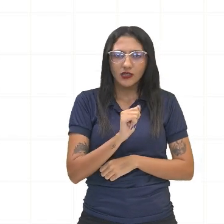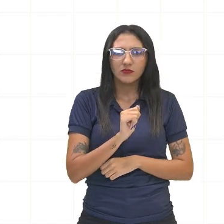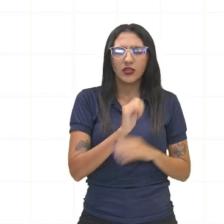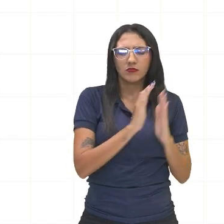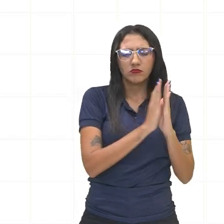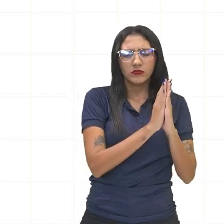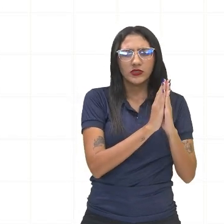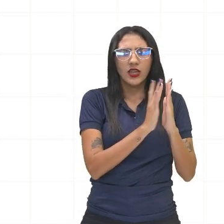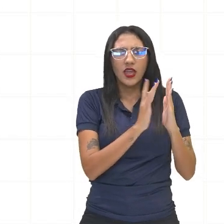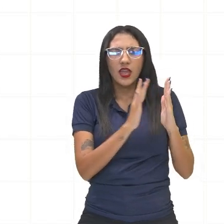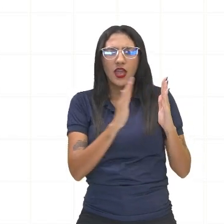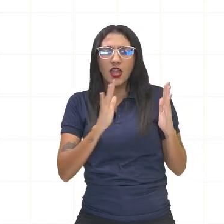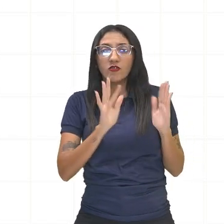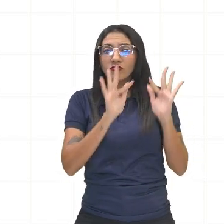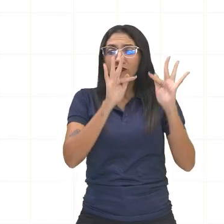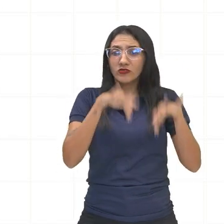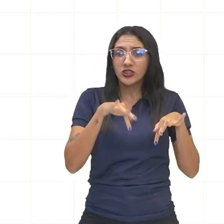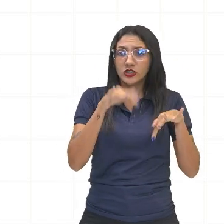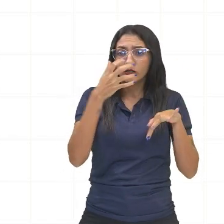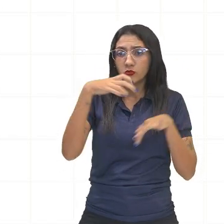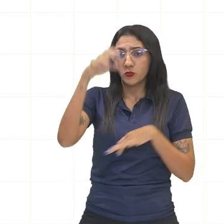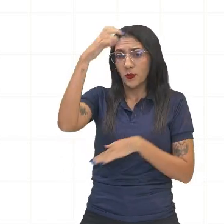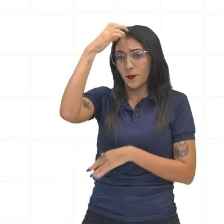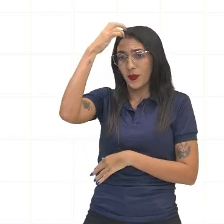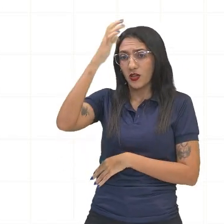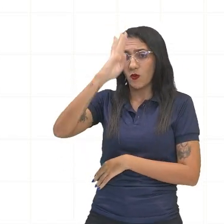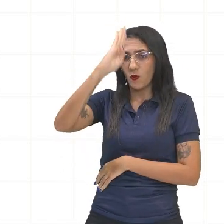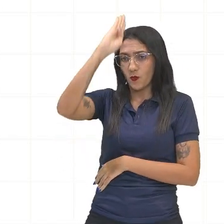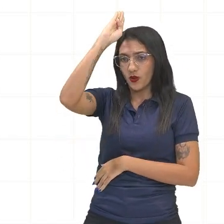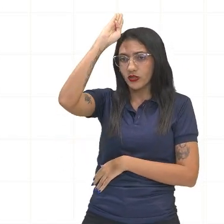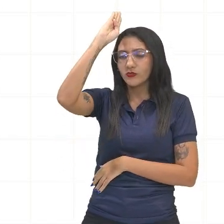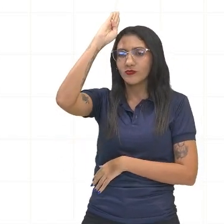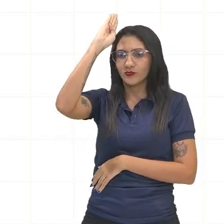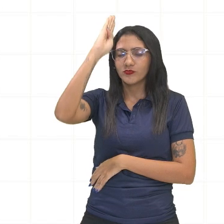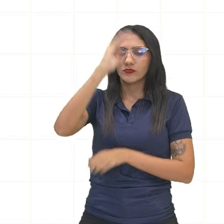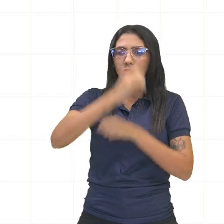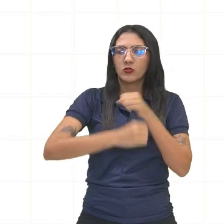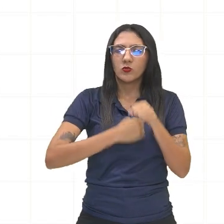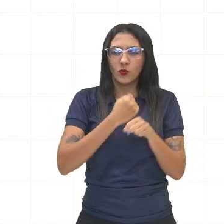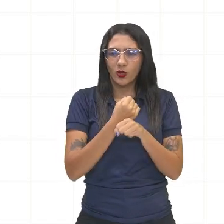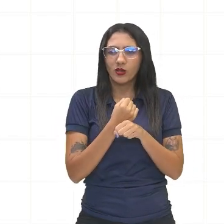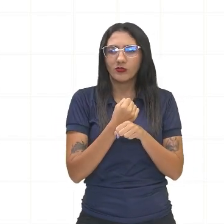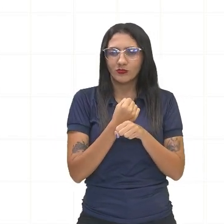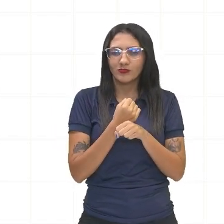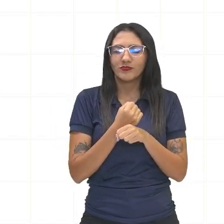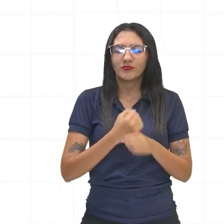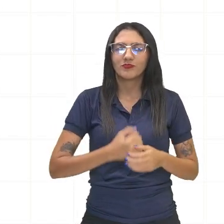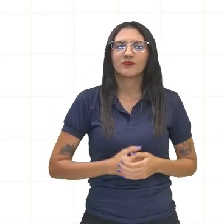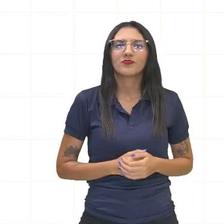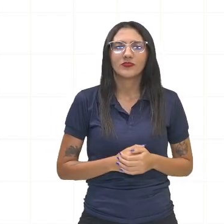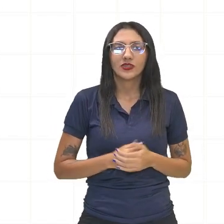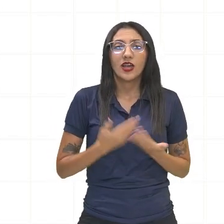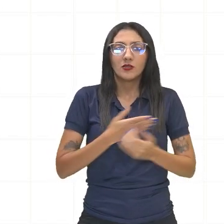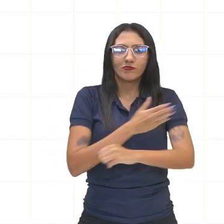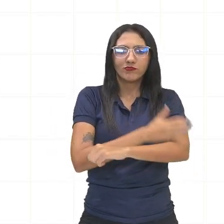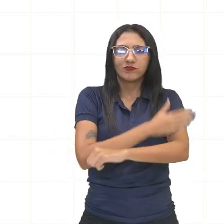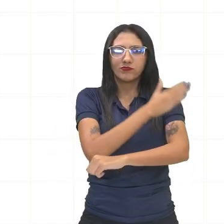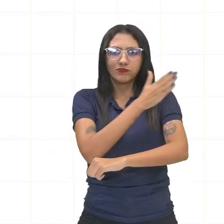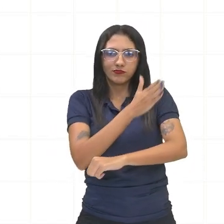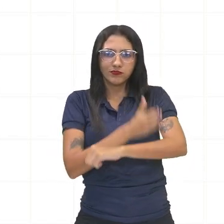até a queda do Império Romano do Ocidente, em 476. Nós temos, então, a Idade Média,